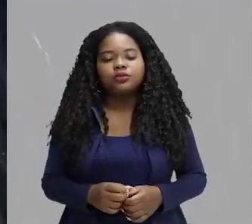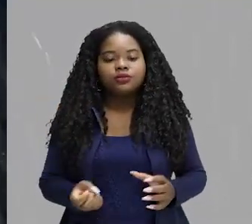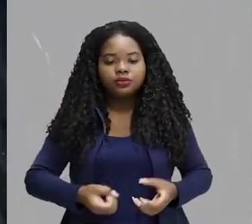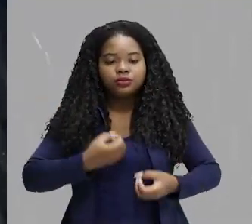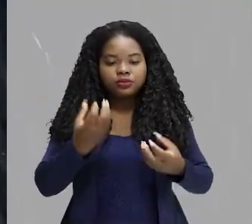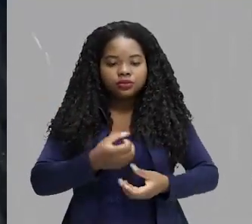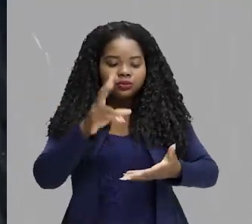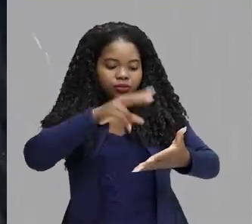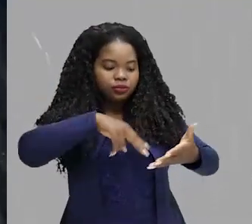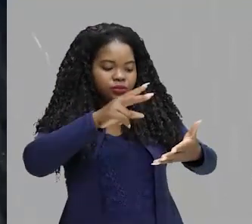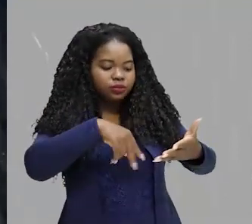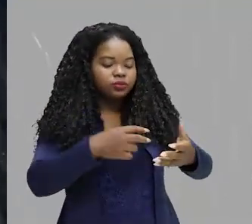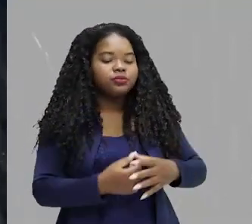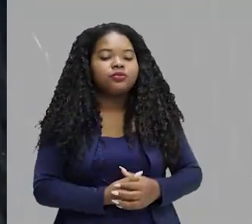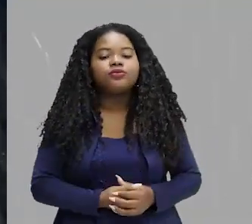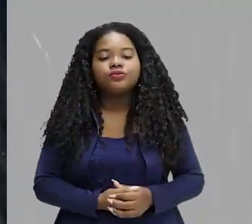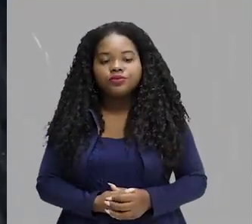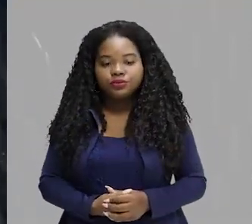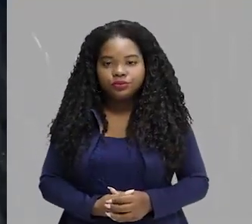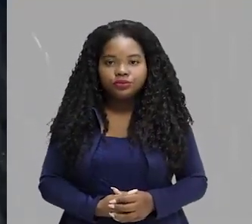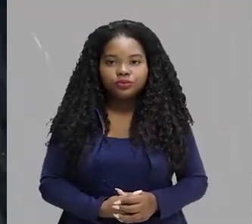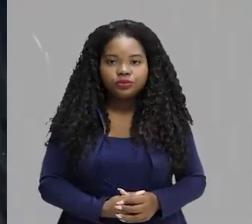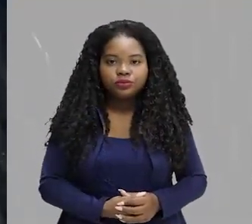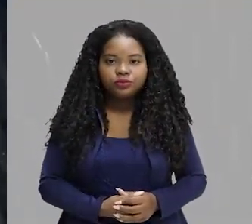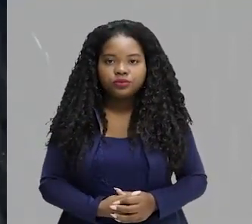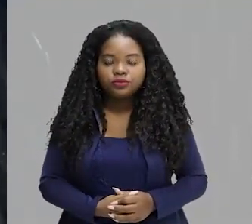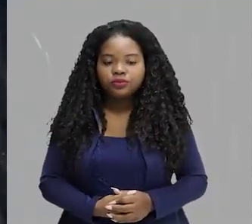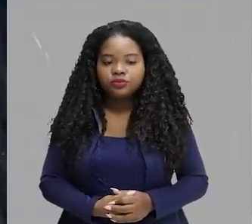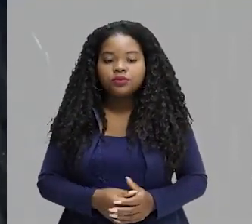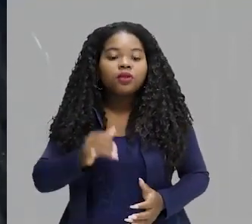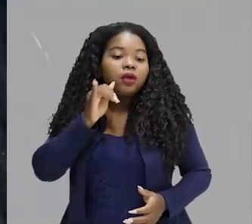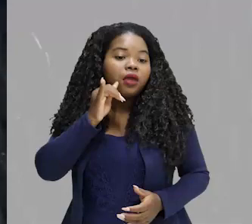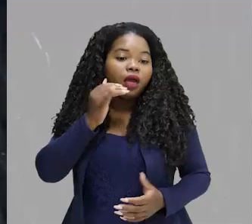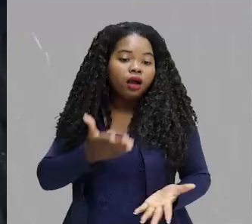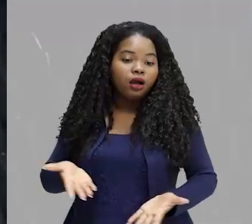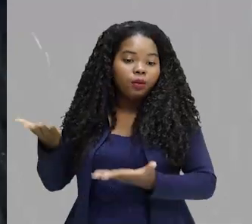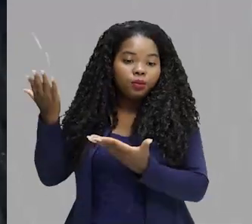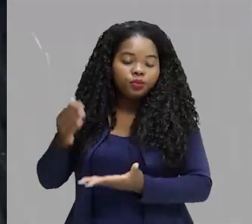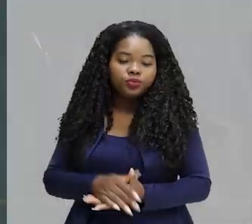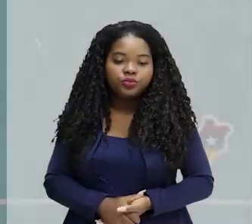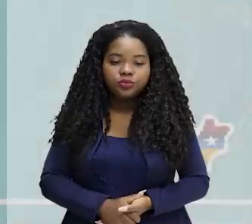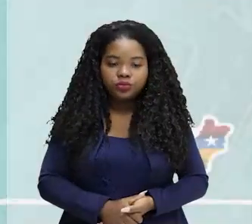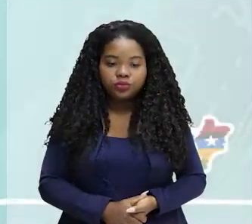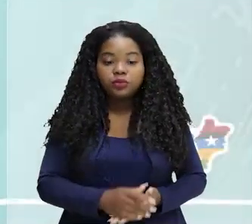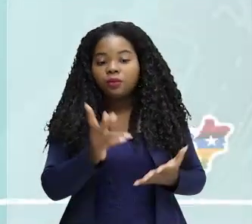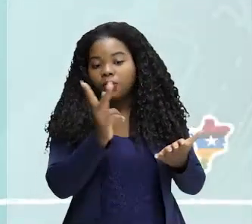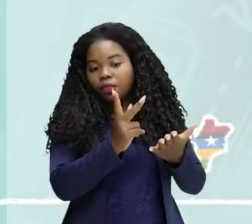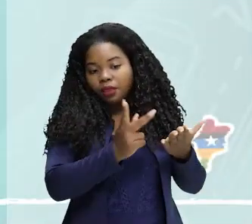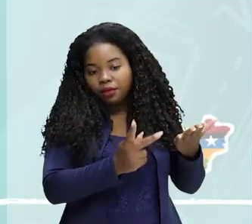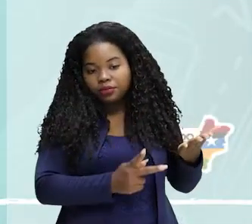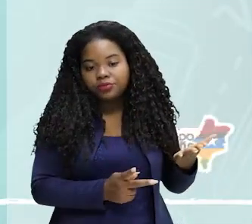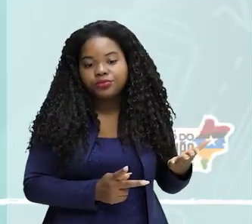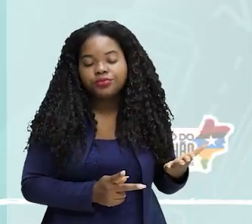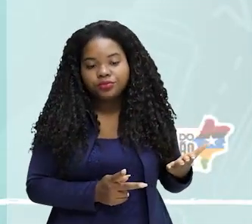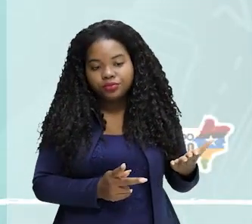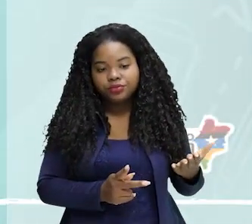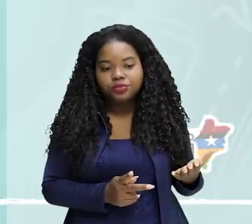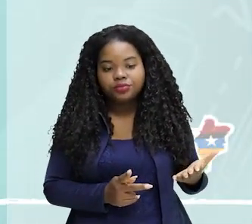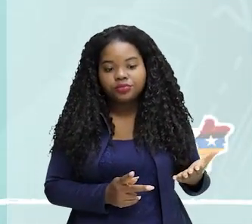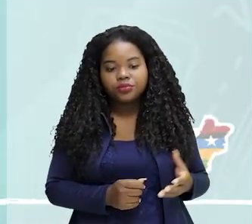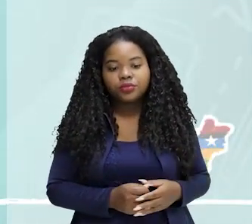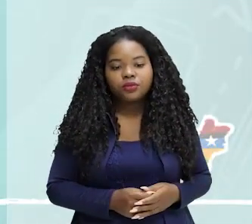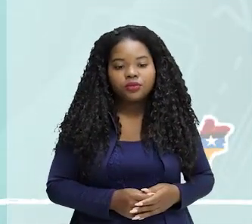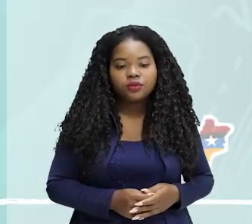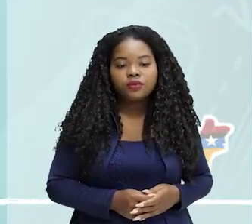de você fazer a declamação ou representar o texto. Vou dar um exemplo para vocês. Aqui é um poema, esse poema também virou